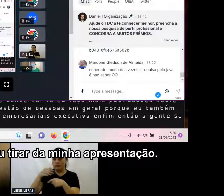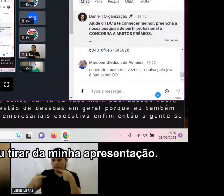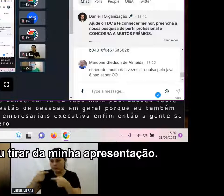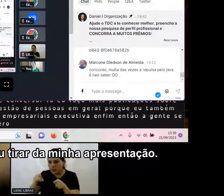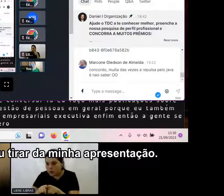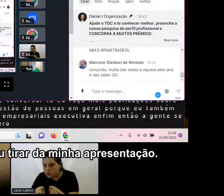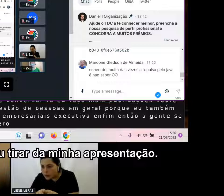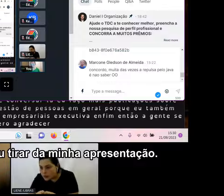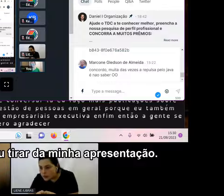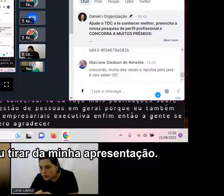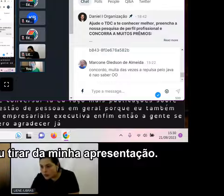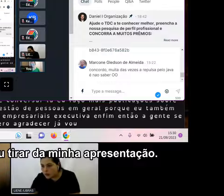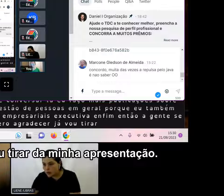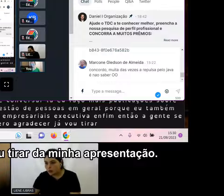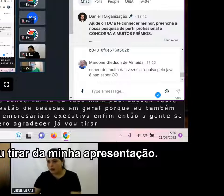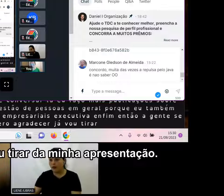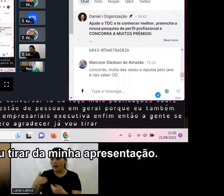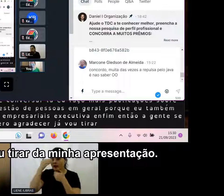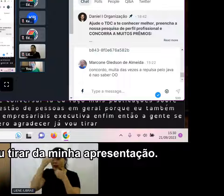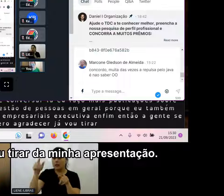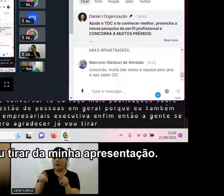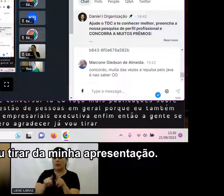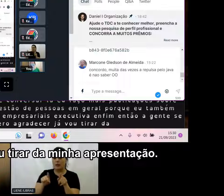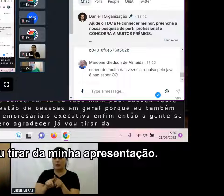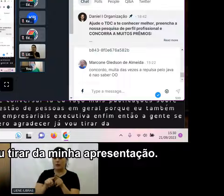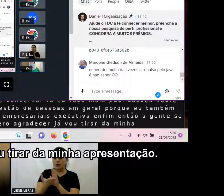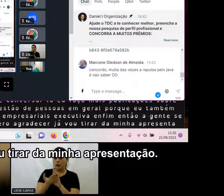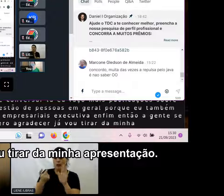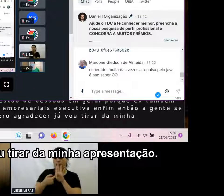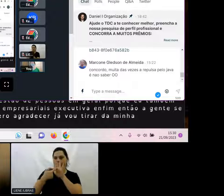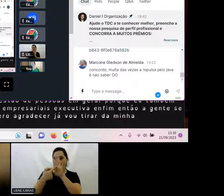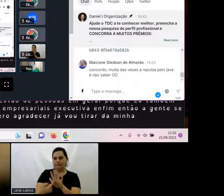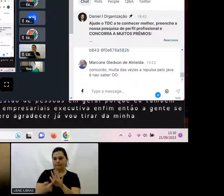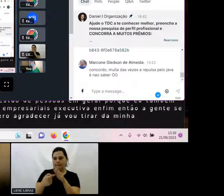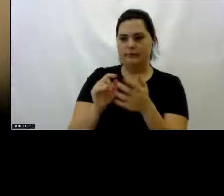quero agradecer Já vou tirar Da minha apresentação